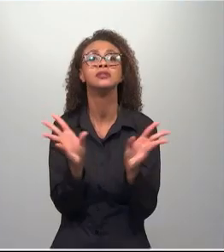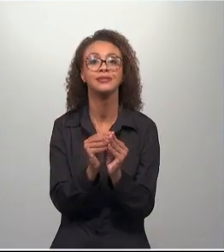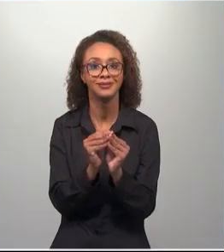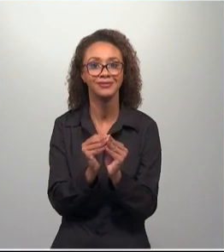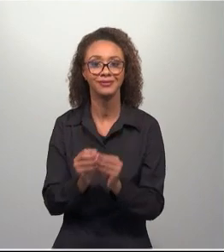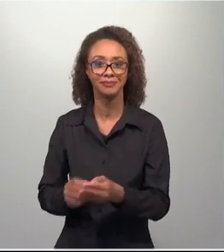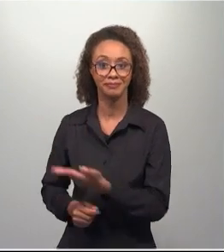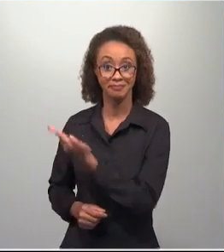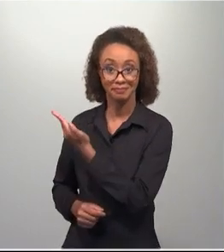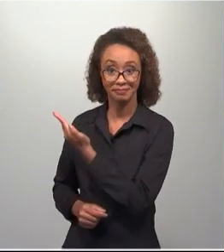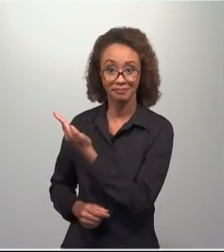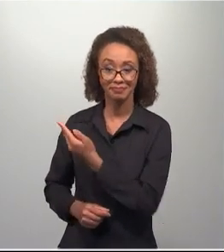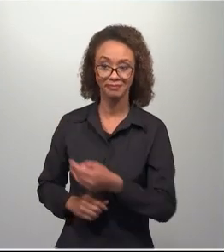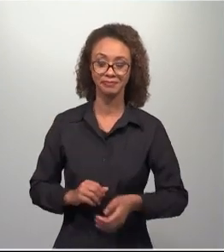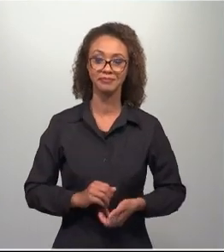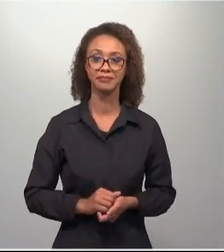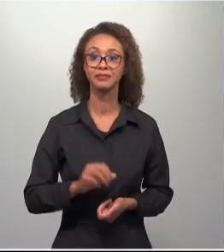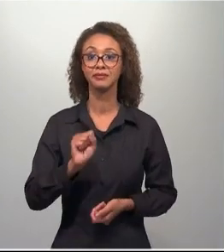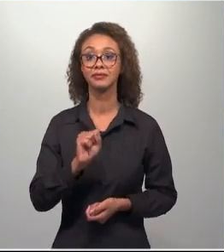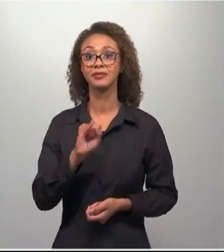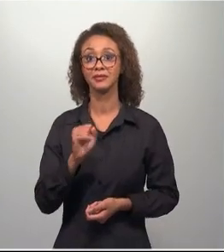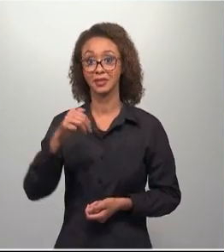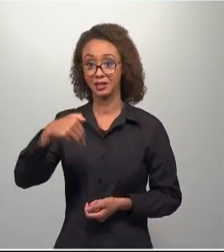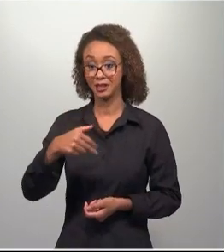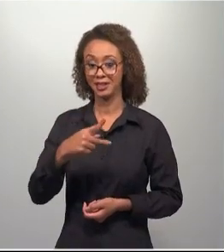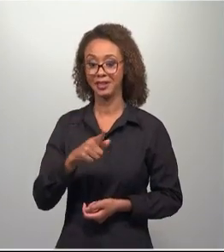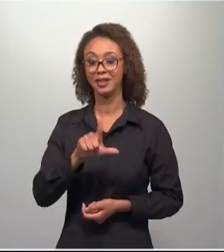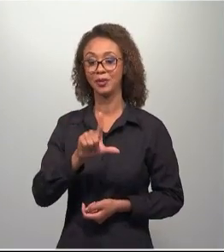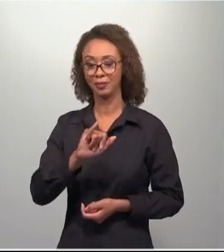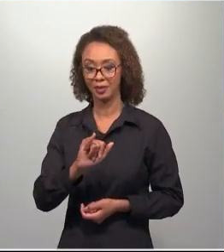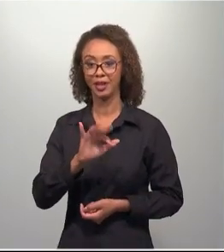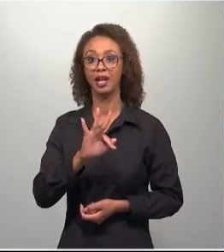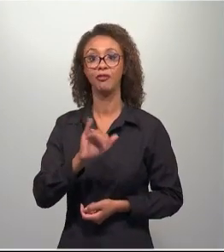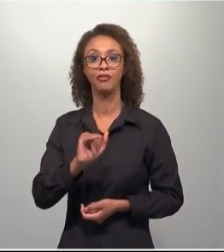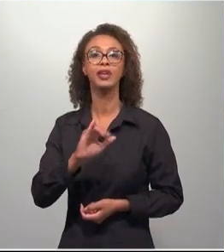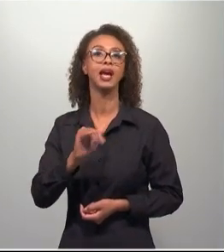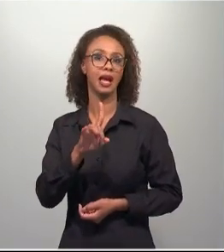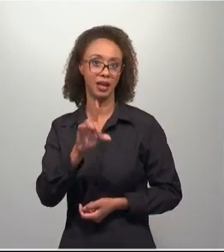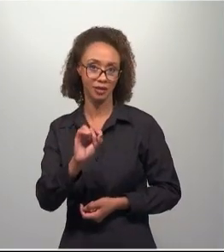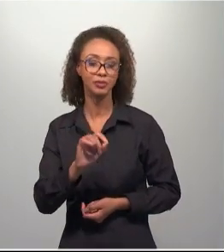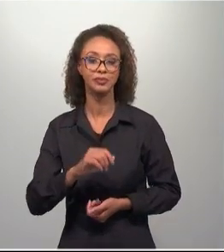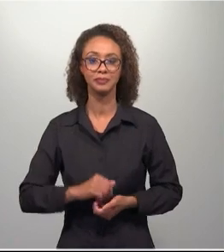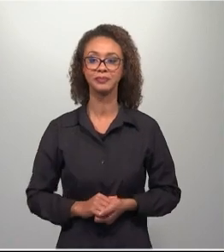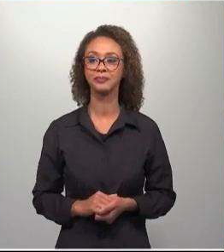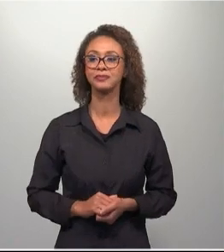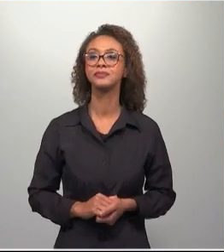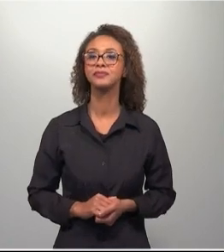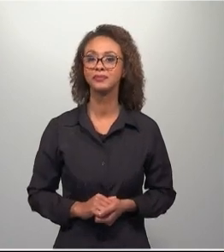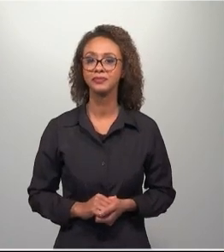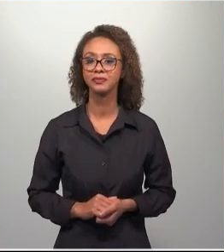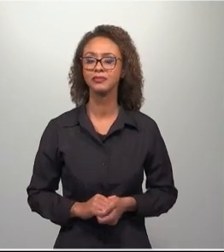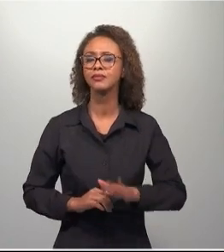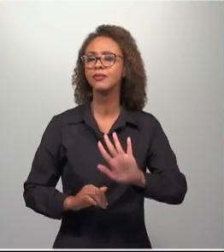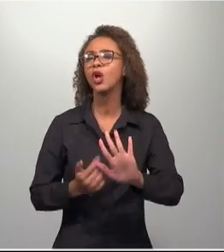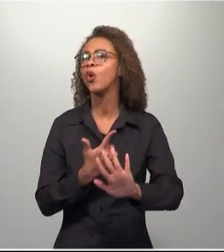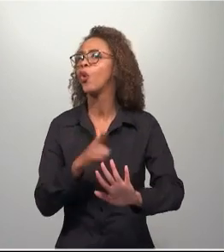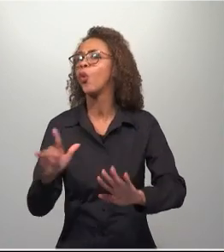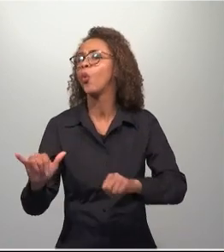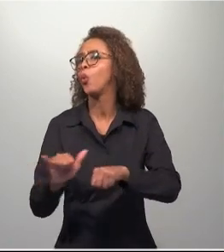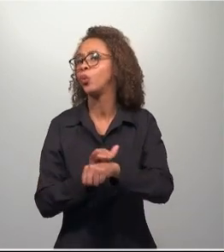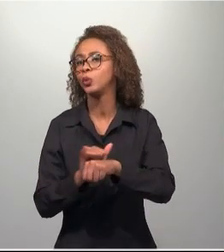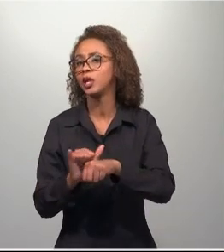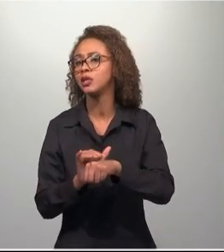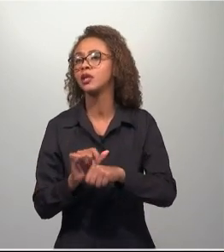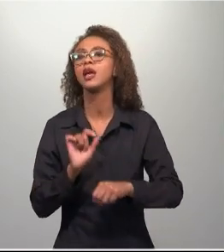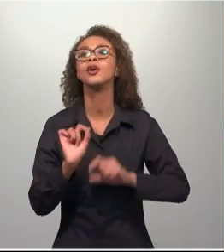ok muito bem uma outra forma de representar uma função algébrica é através da sua tabela